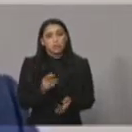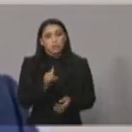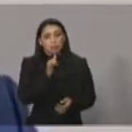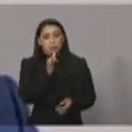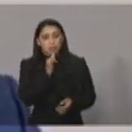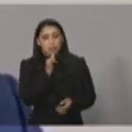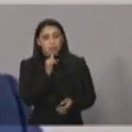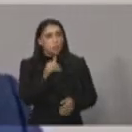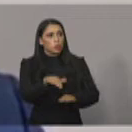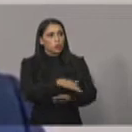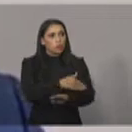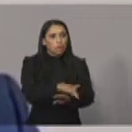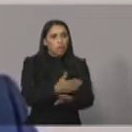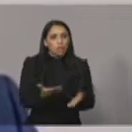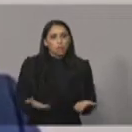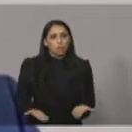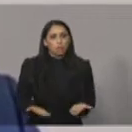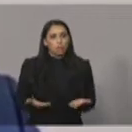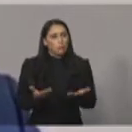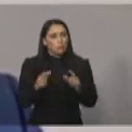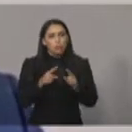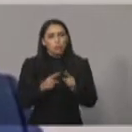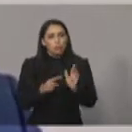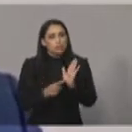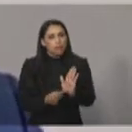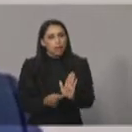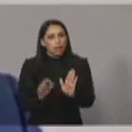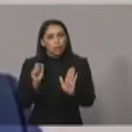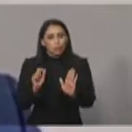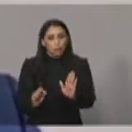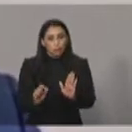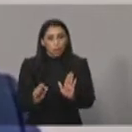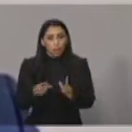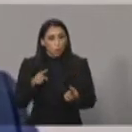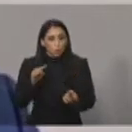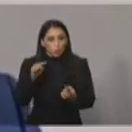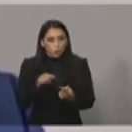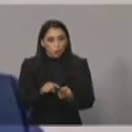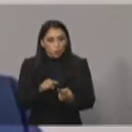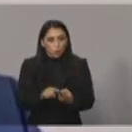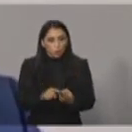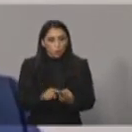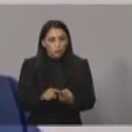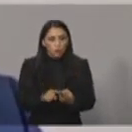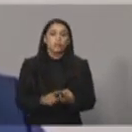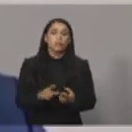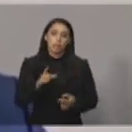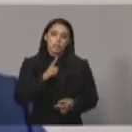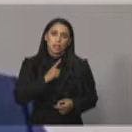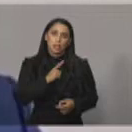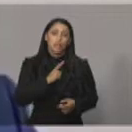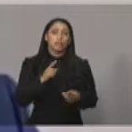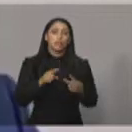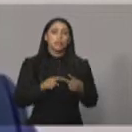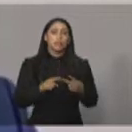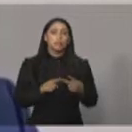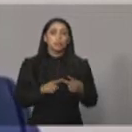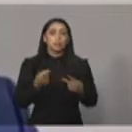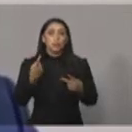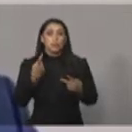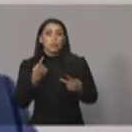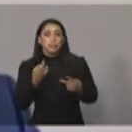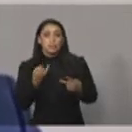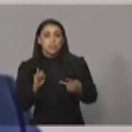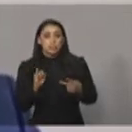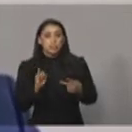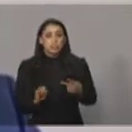cada tratamento de dados, se, em primeiro lugar, o objetivo que se busca é legítimo e, em segundo, se os dados que se